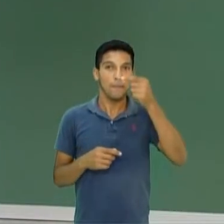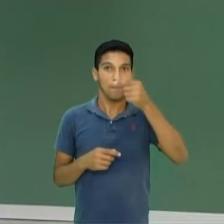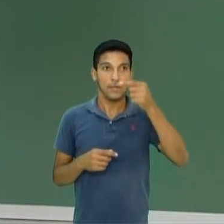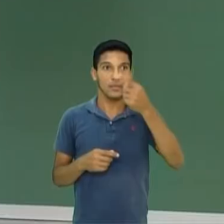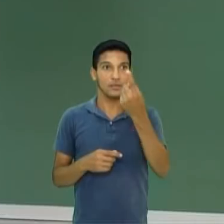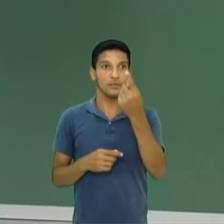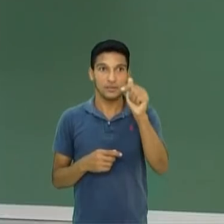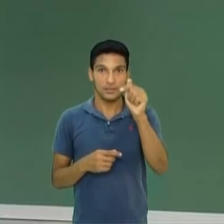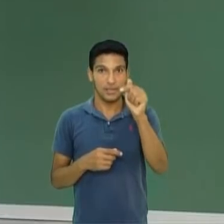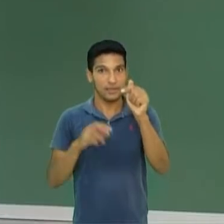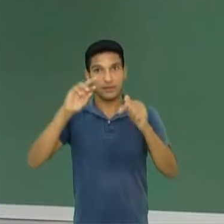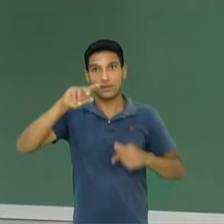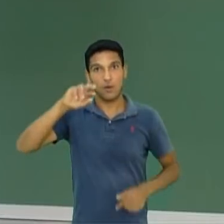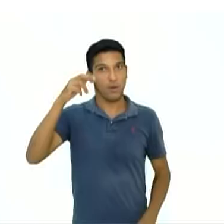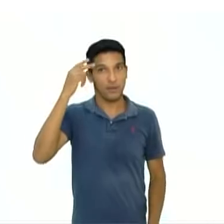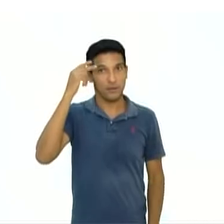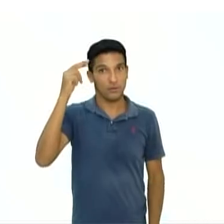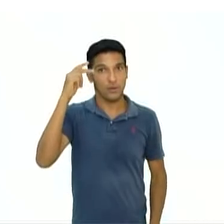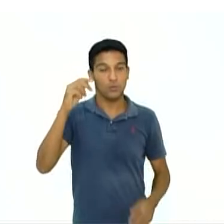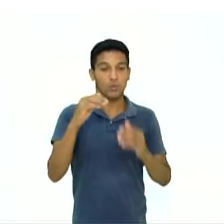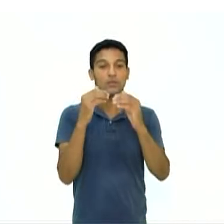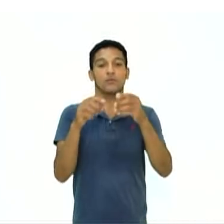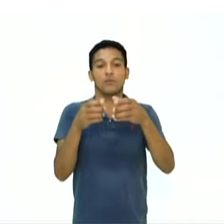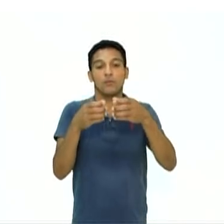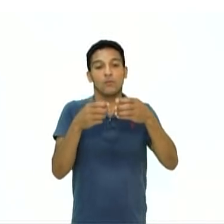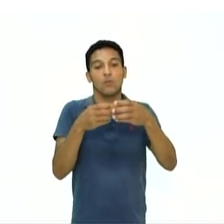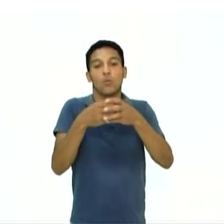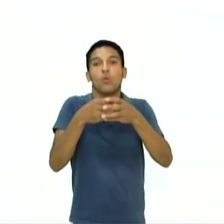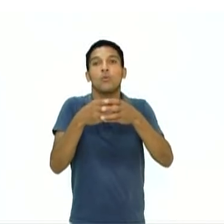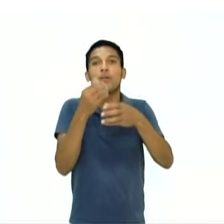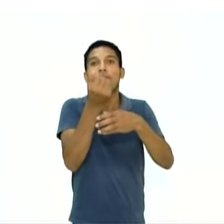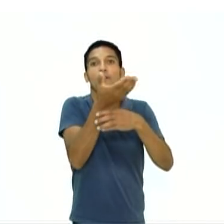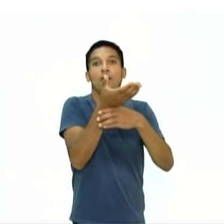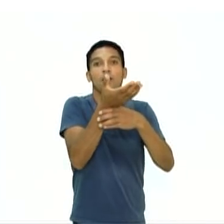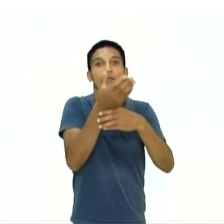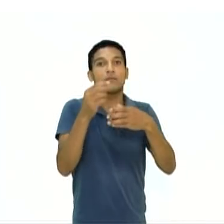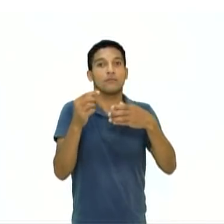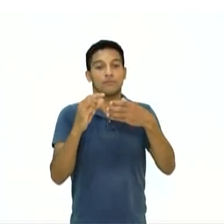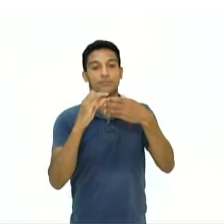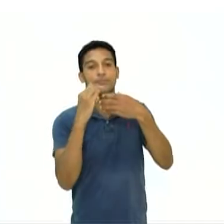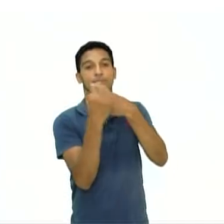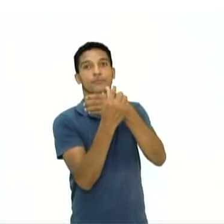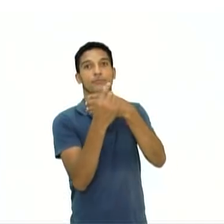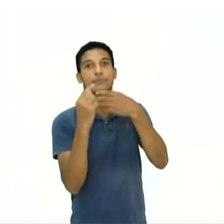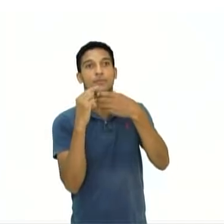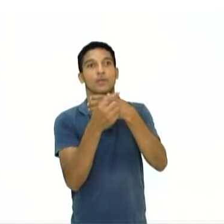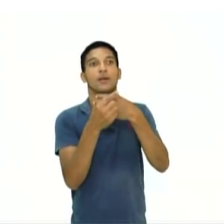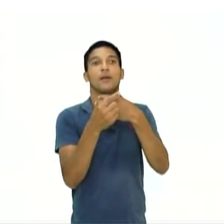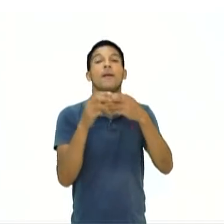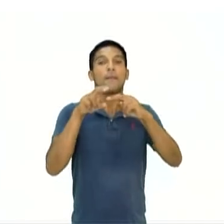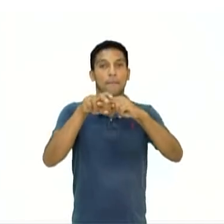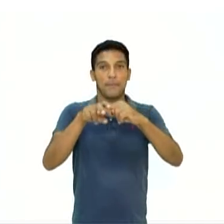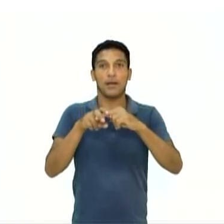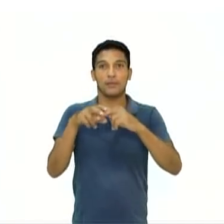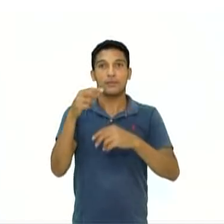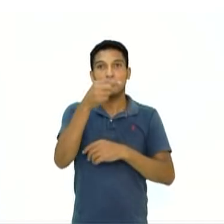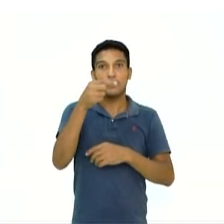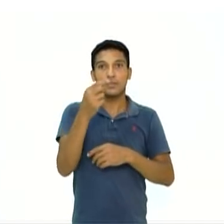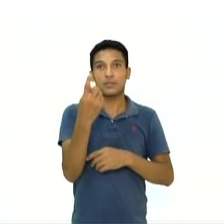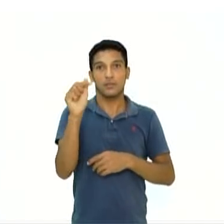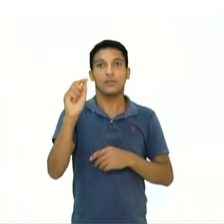Sempre A sobre B. De onde eu tiro A e de onde eu tiro B? Eu tiro do conjunto dos números inteiros, ok? E lembrando que o meu B tem que